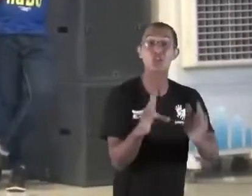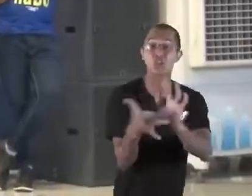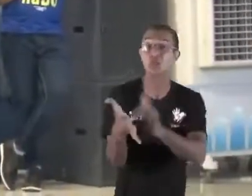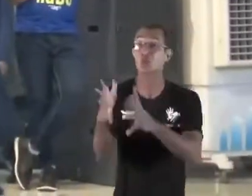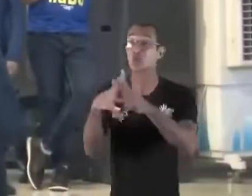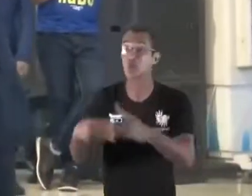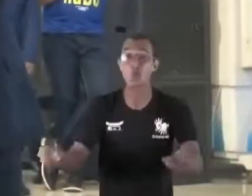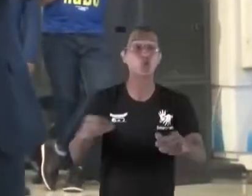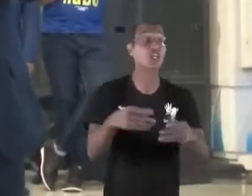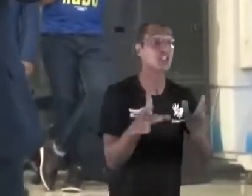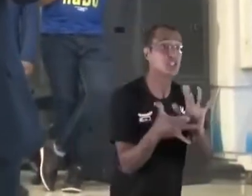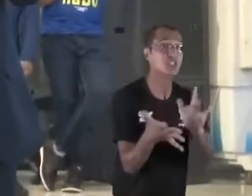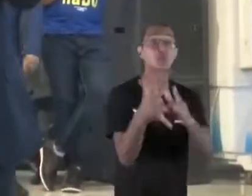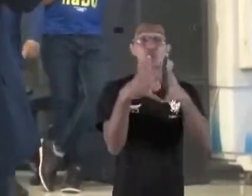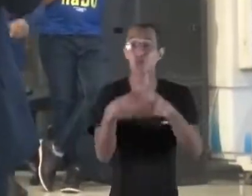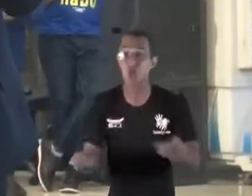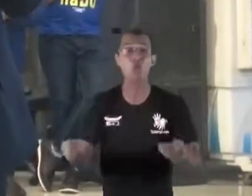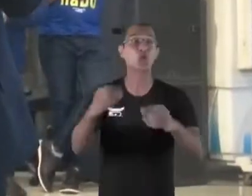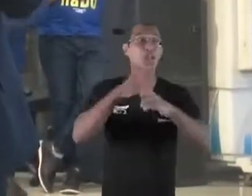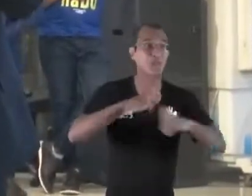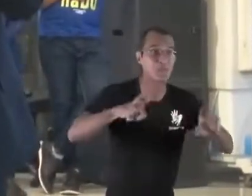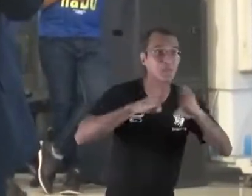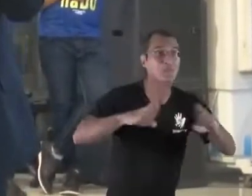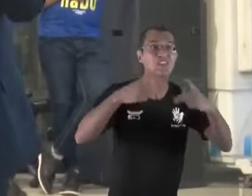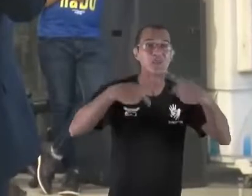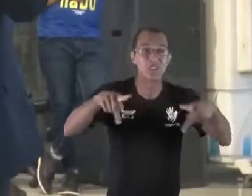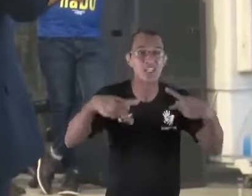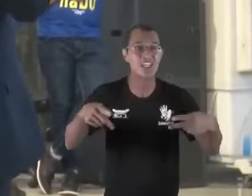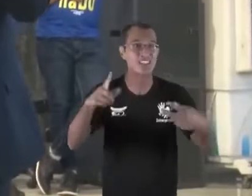ama, Jesus te ama, Jesus te ama.